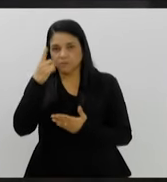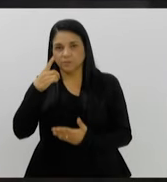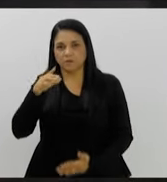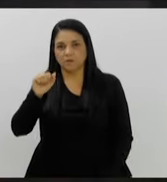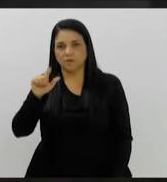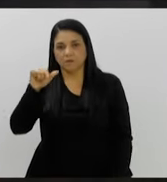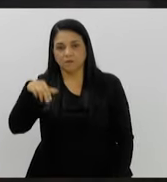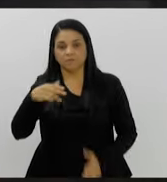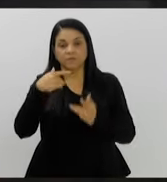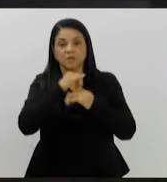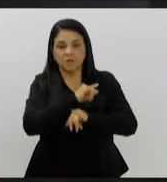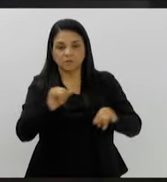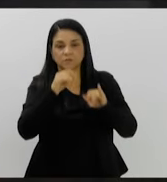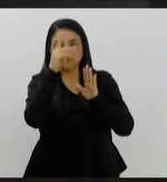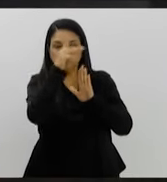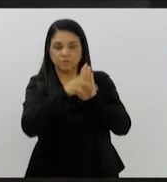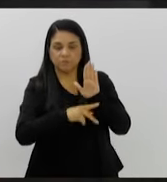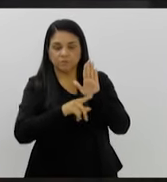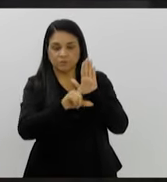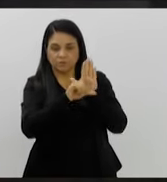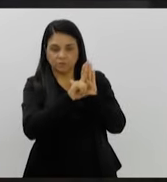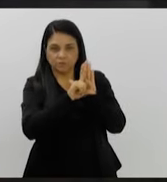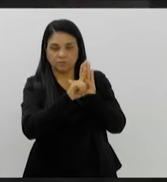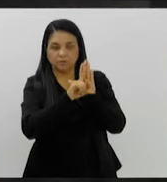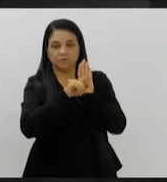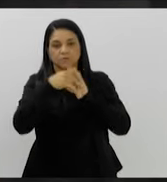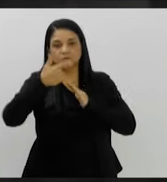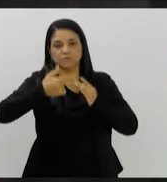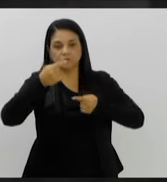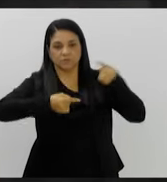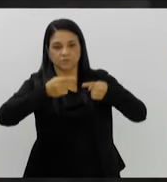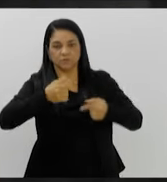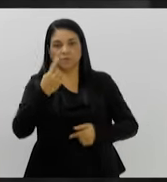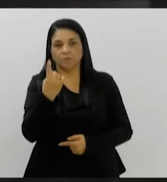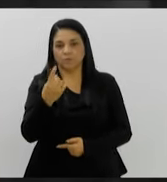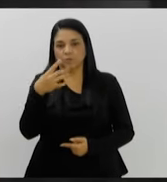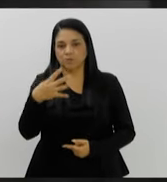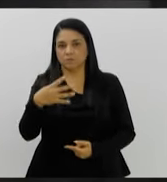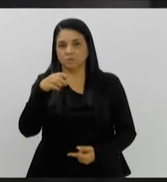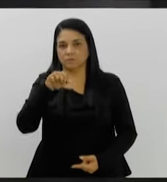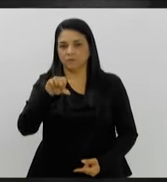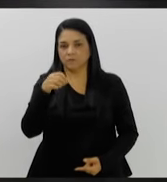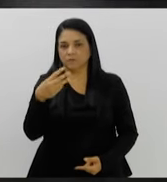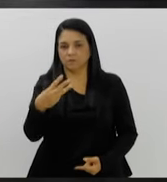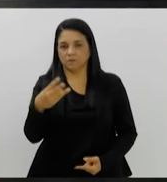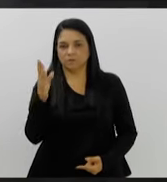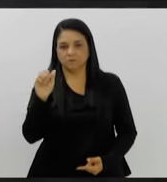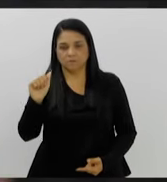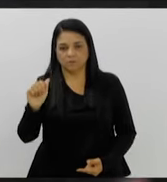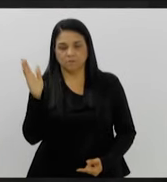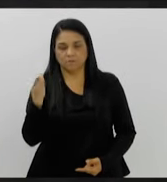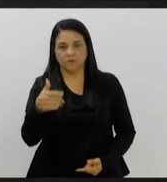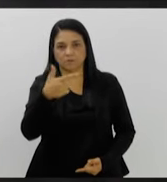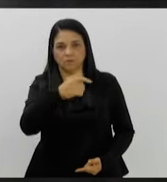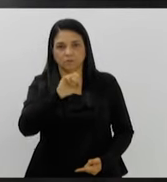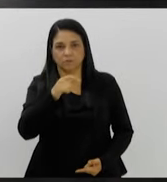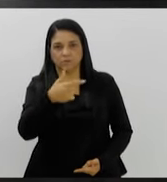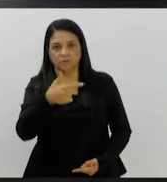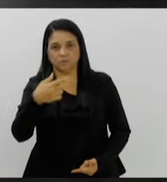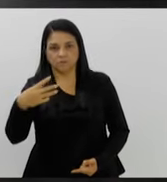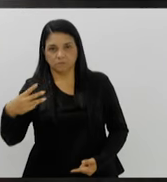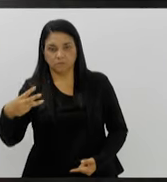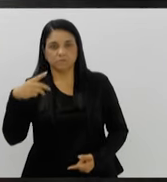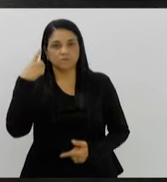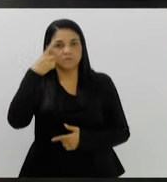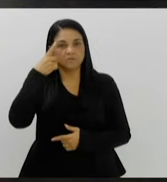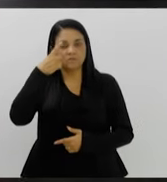em segunda discussão redação do vencido projeto de lei número 1493 a de 2023 de